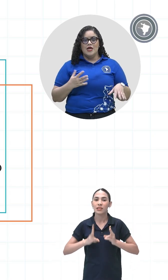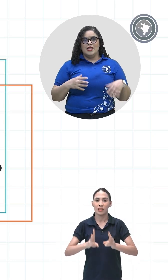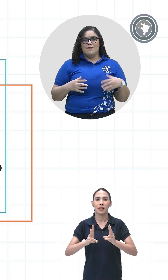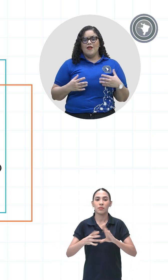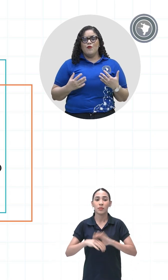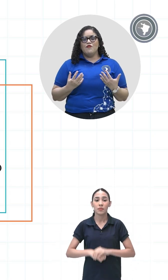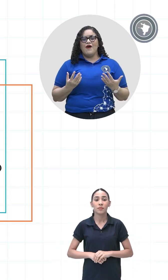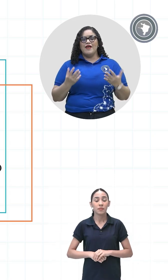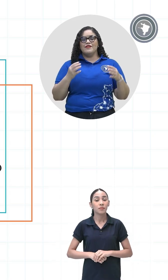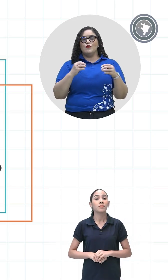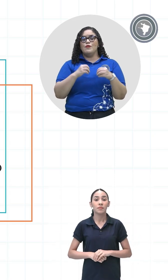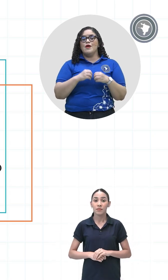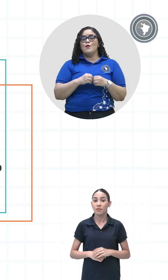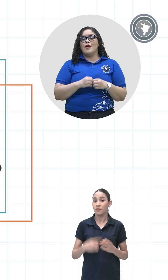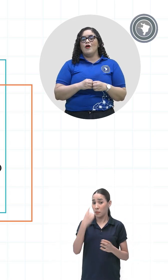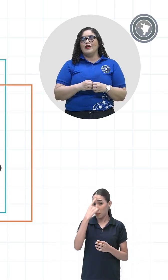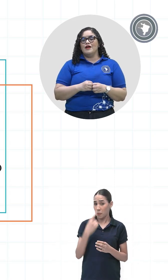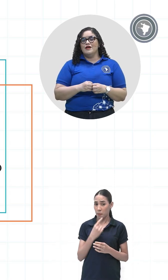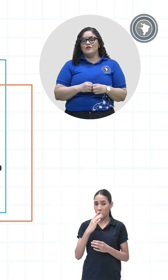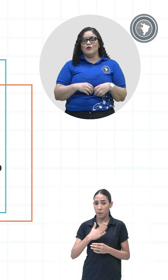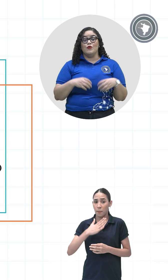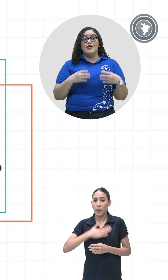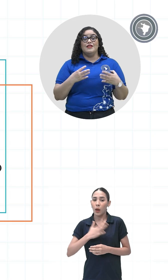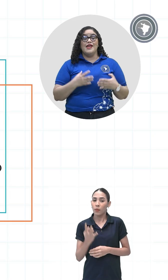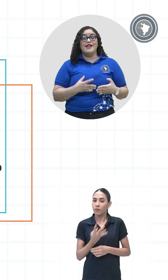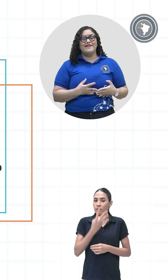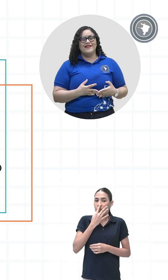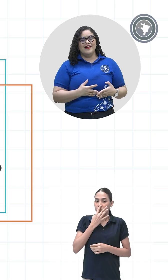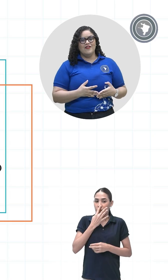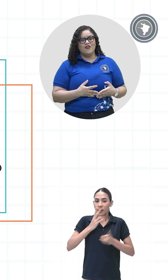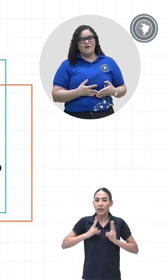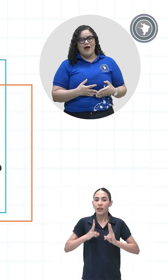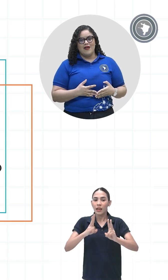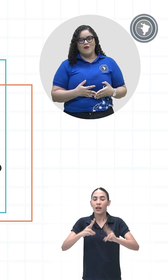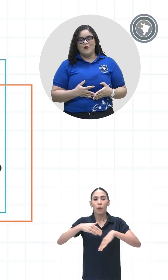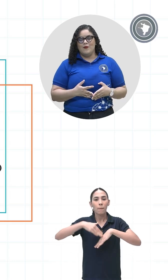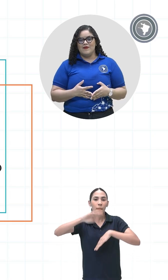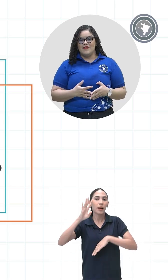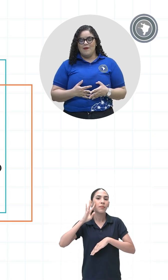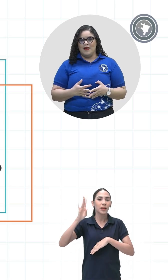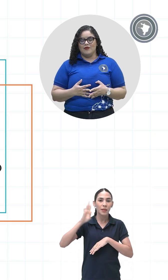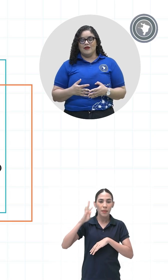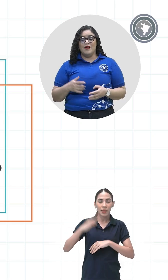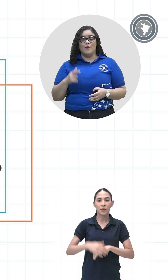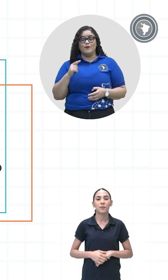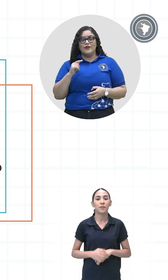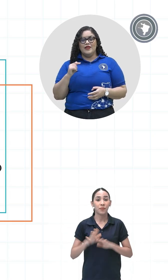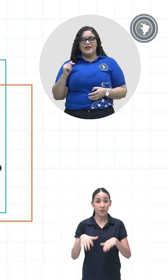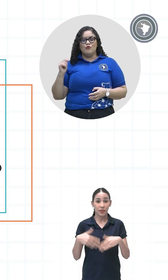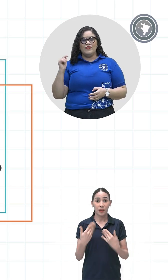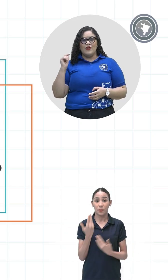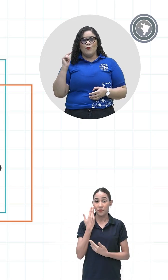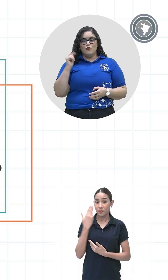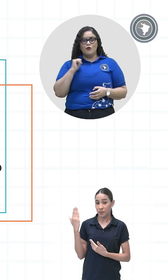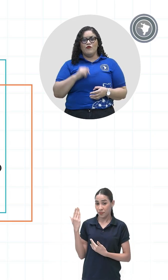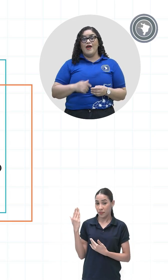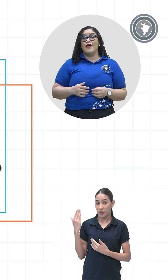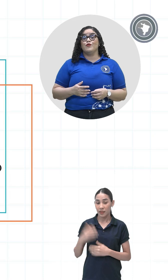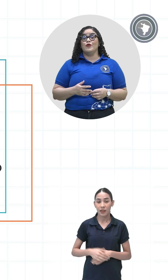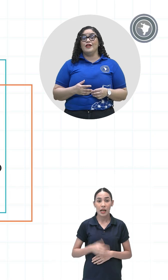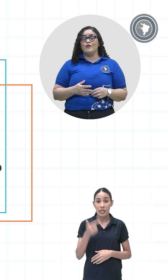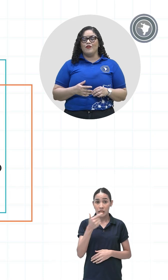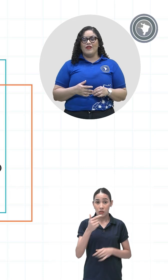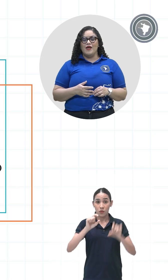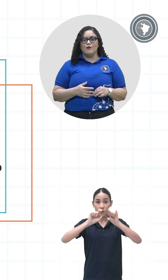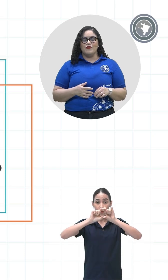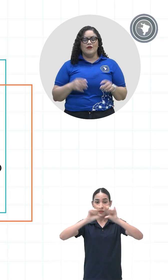tanto, que mesmo em face do meu maior encanto, dele se encante mais meu pensamento. Então, no segundo